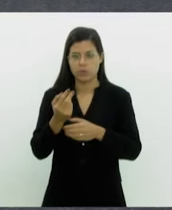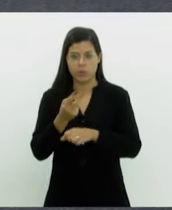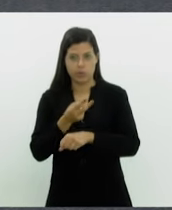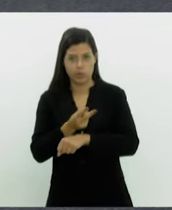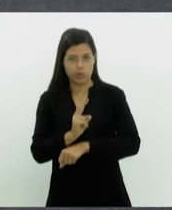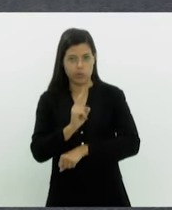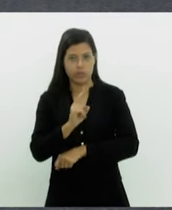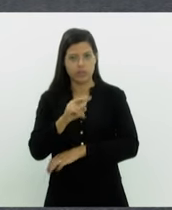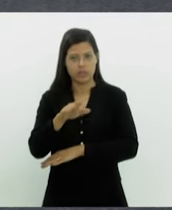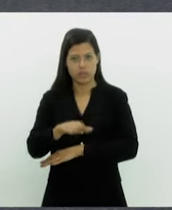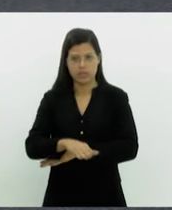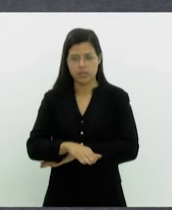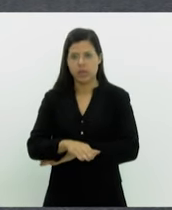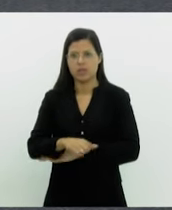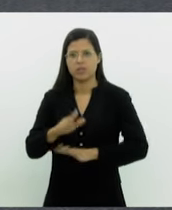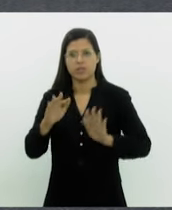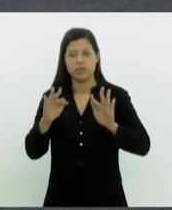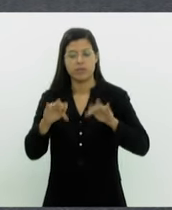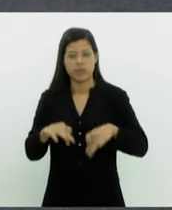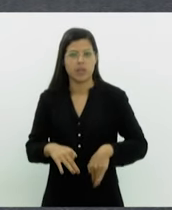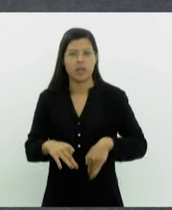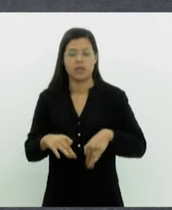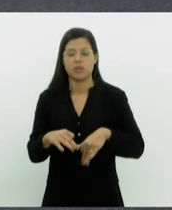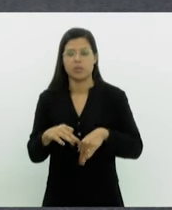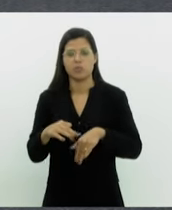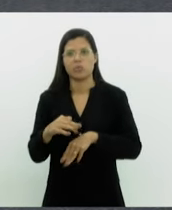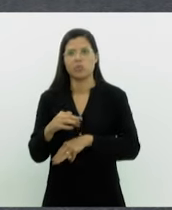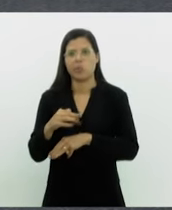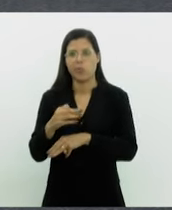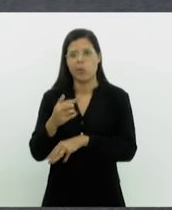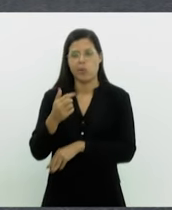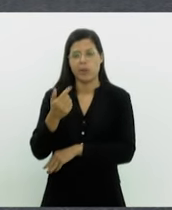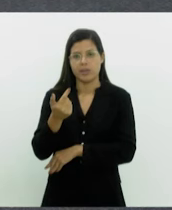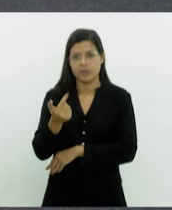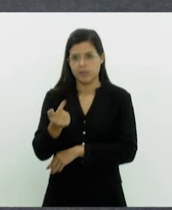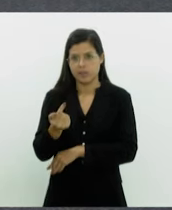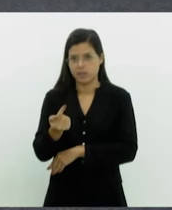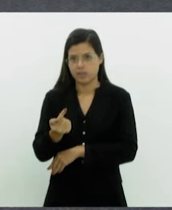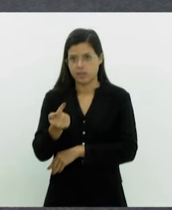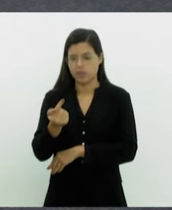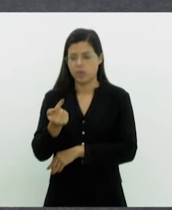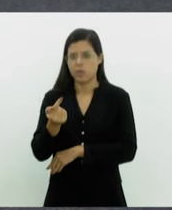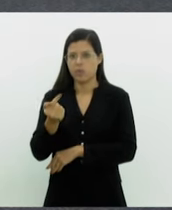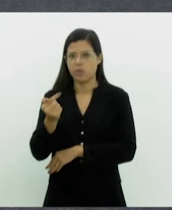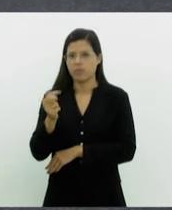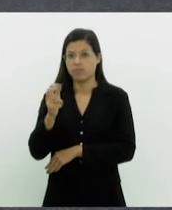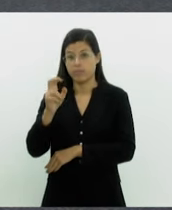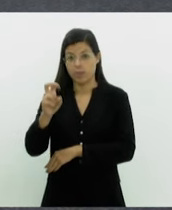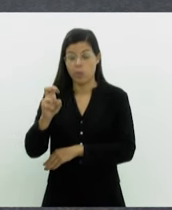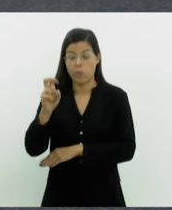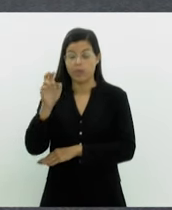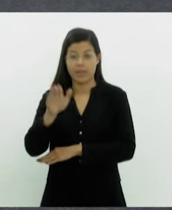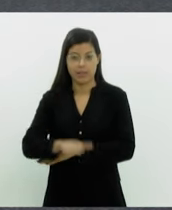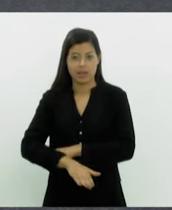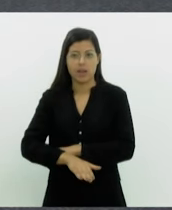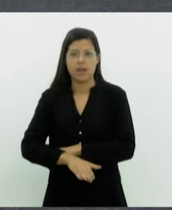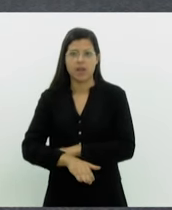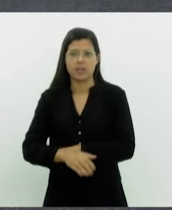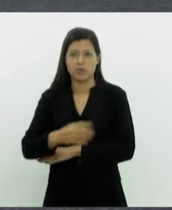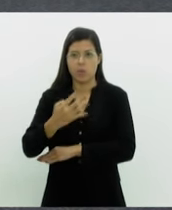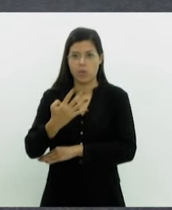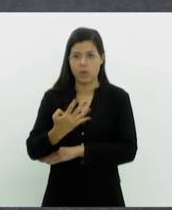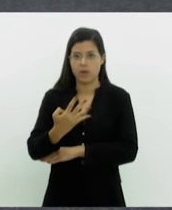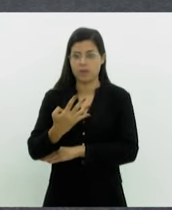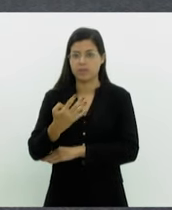14 horas, foi encerrada às 17 horas, 5 minutos,